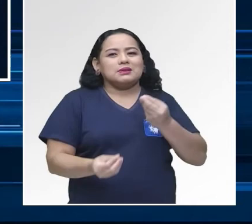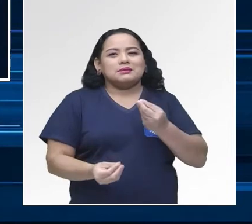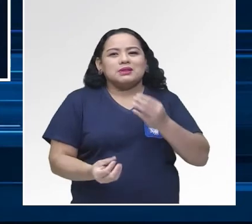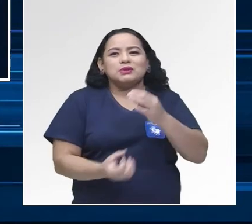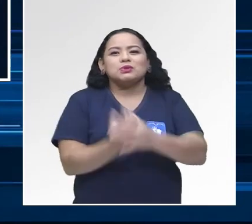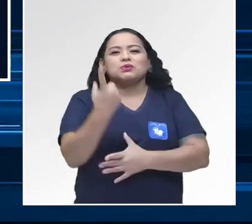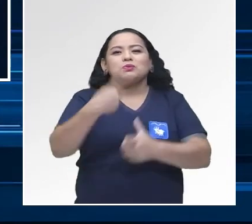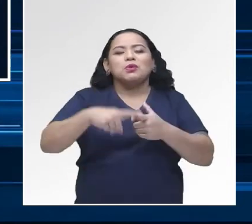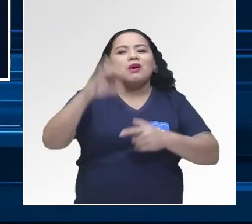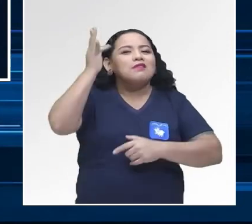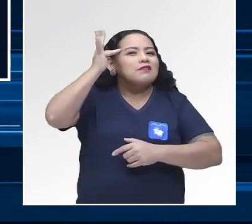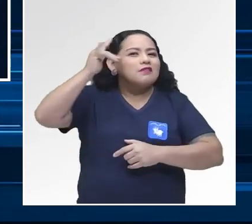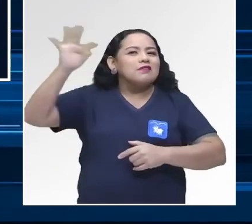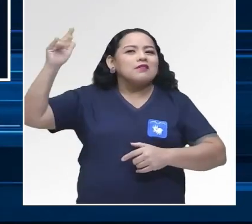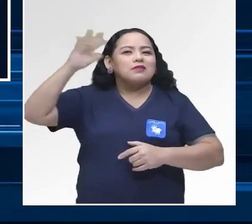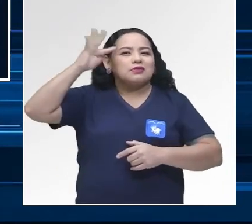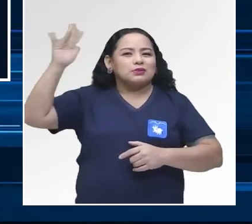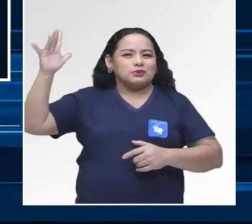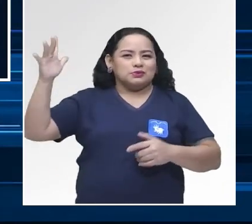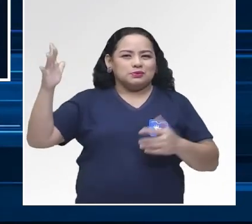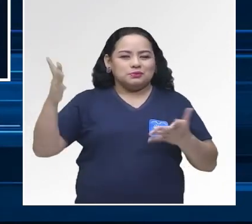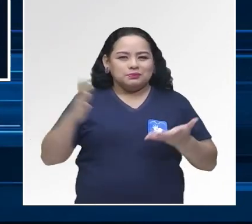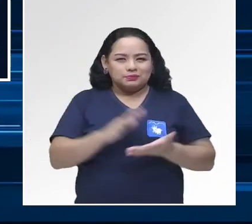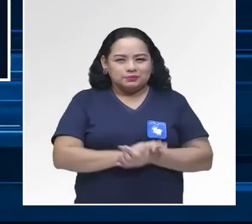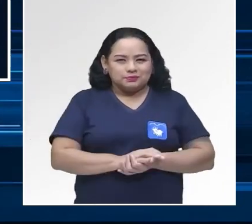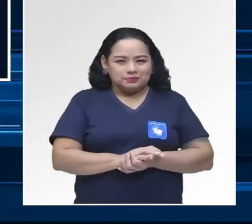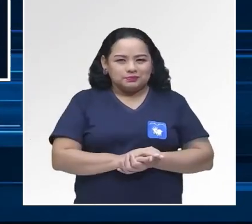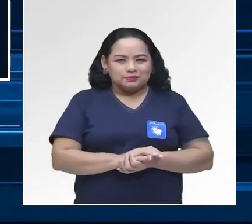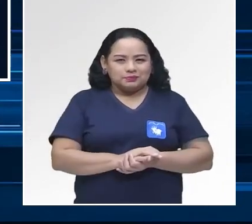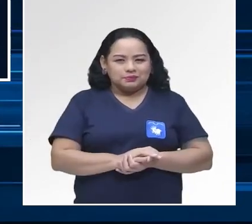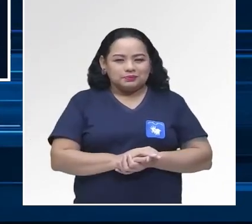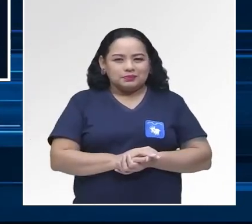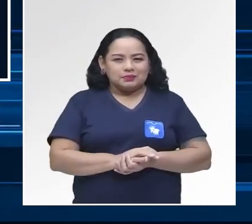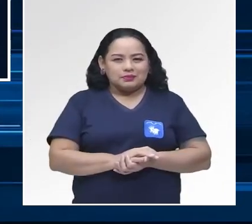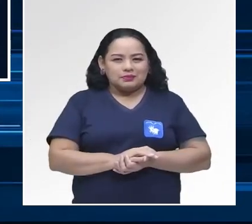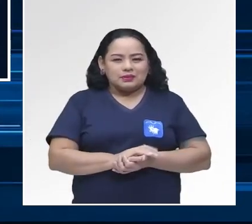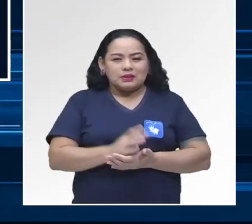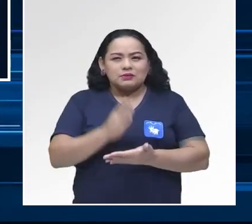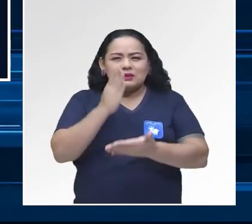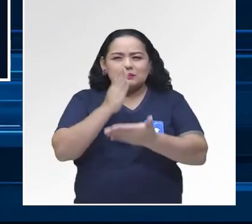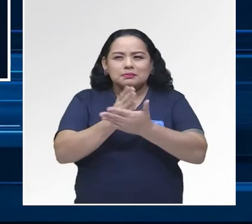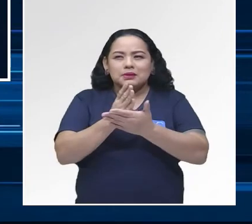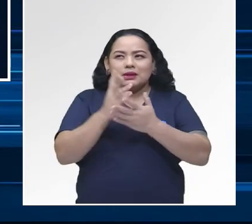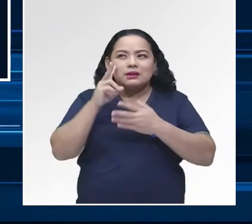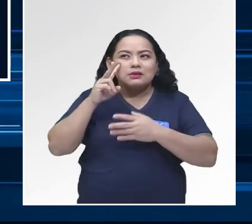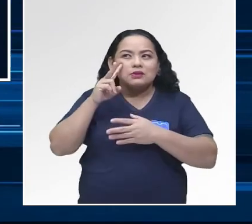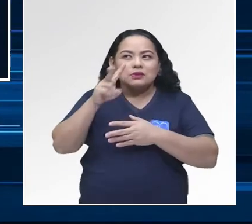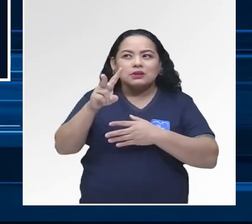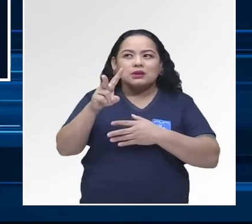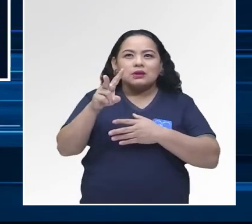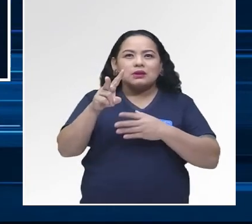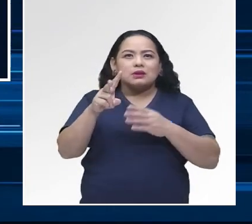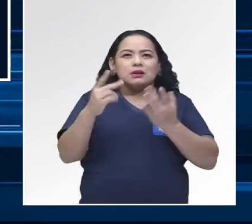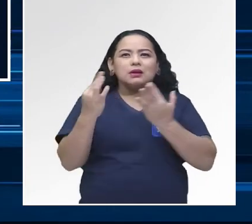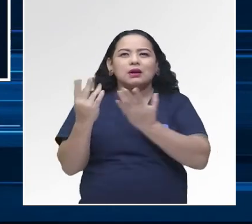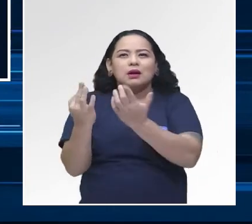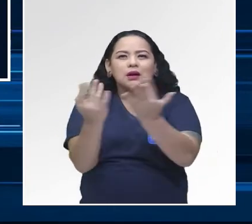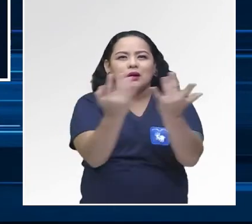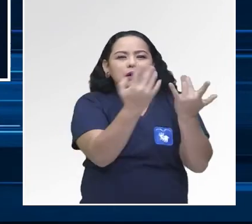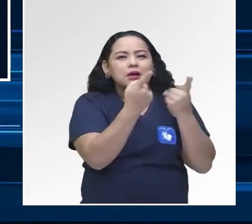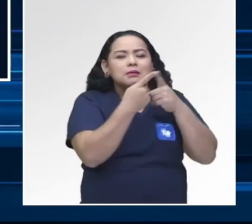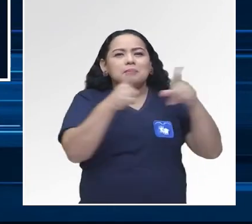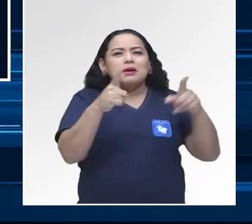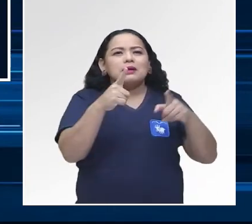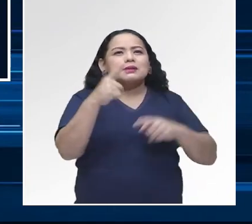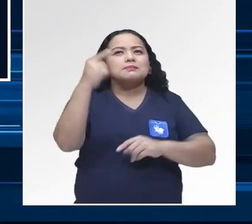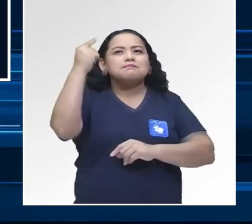pela filosofia. Né? Você para de olhar, de ver o senso comum e você começa a pensar sobre aquilo.